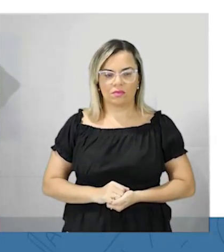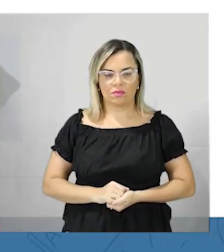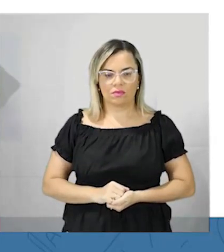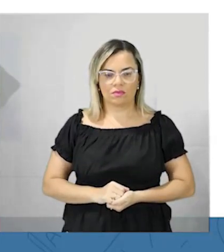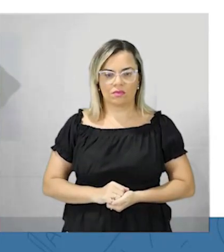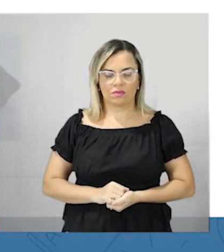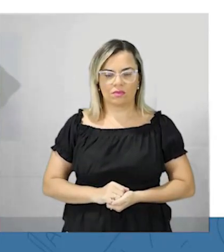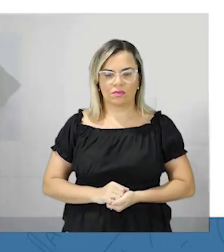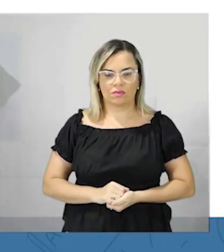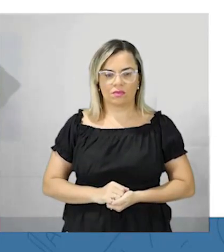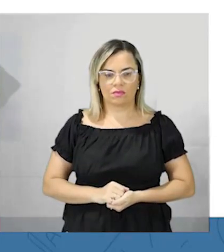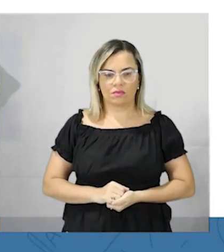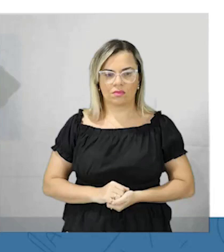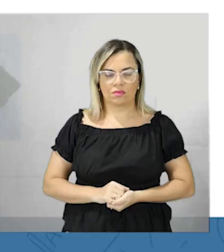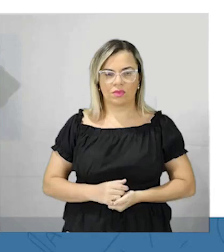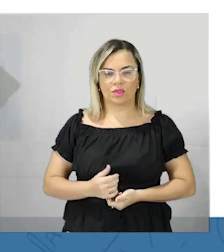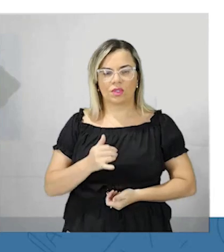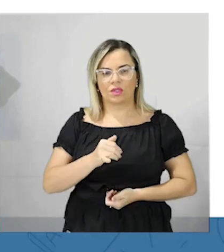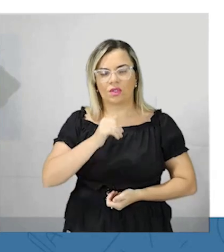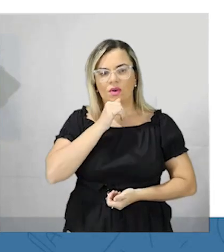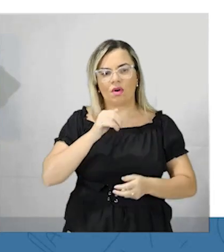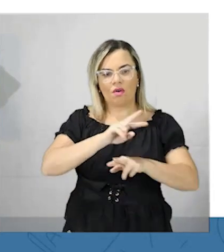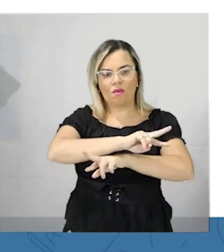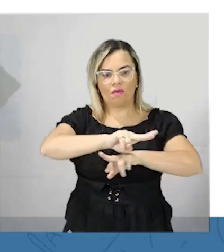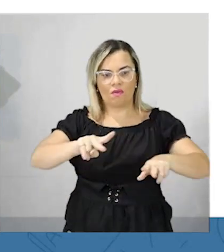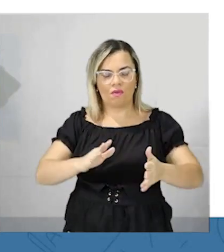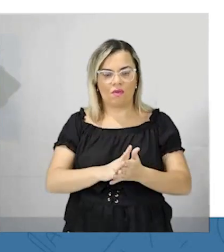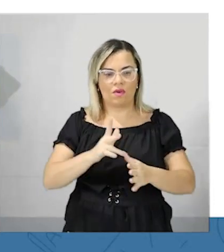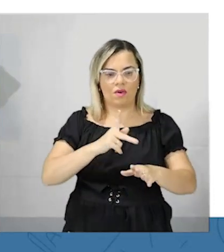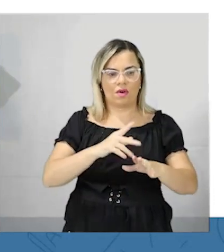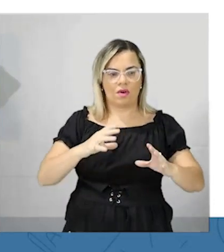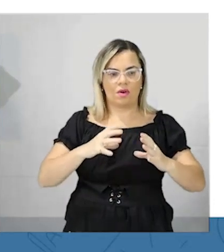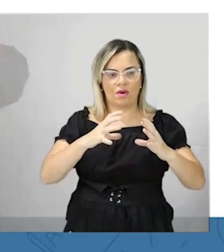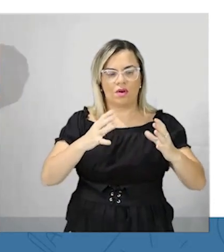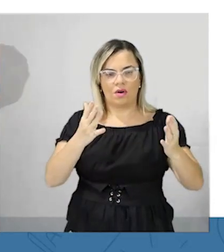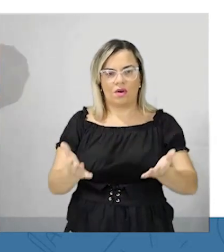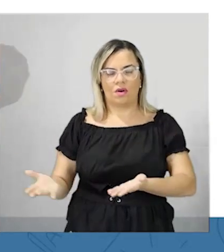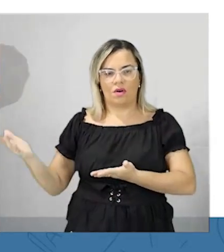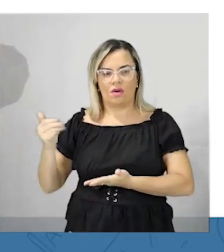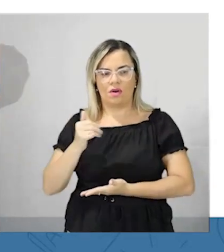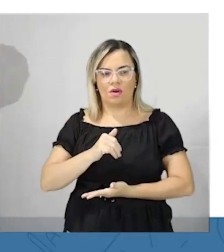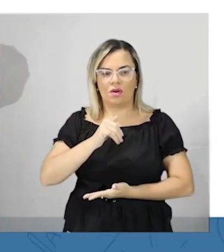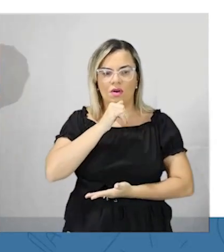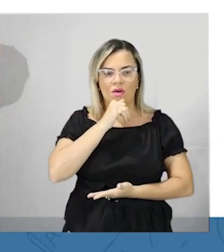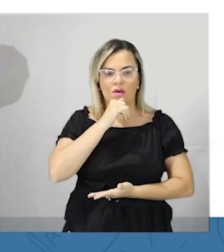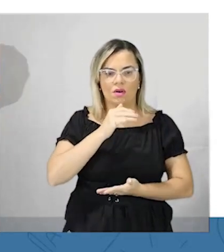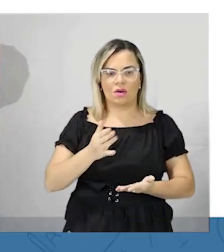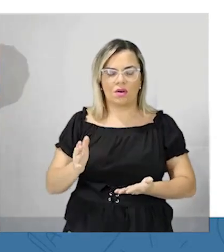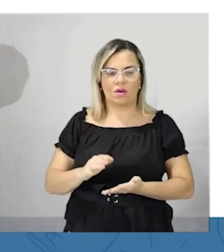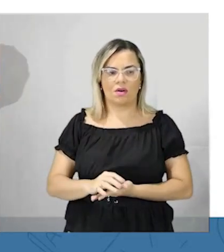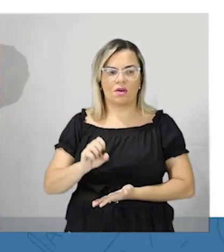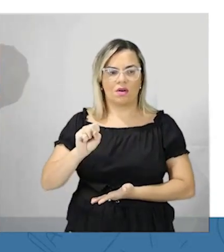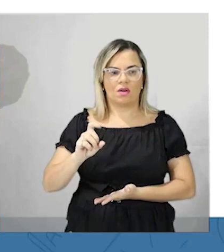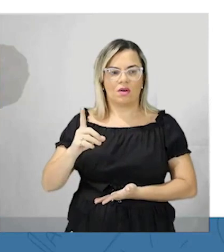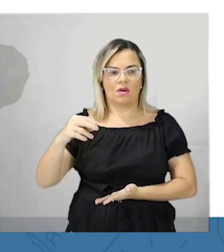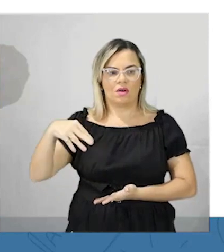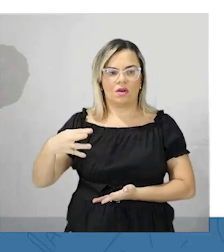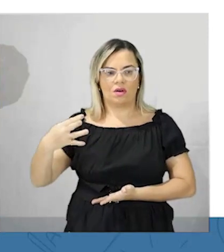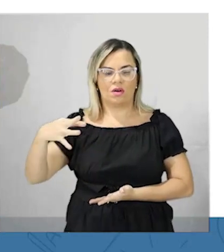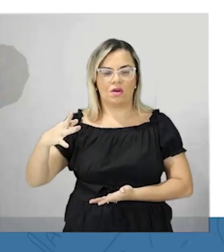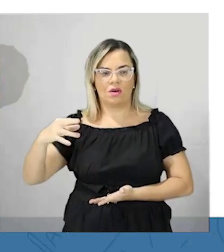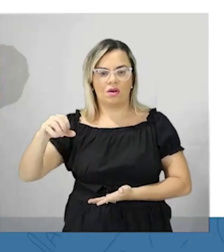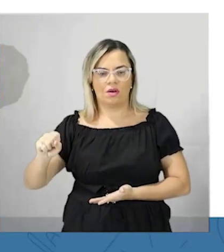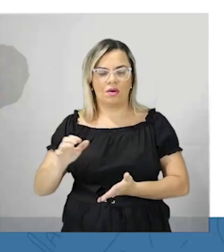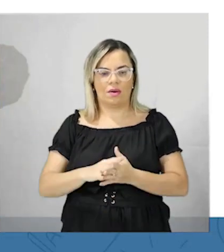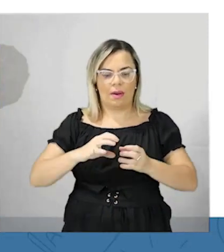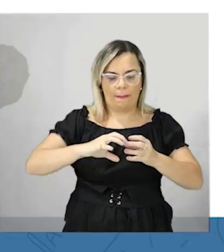magmática extrusiva. Só dois exemplos aqui de vários, tá certo? Tu tem, por exemplo, as rochas sedimentares, que são formadas através de pedaços de